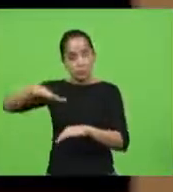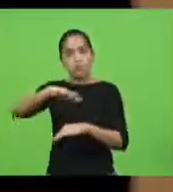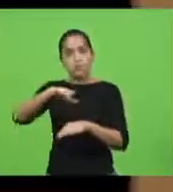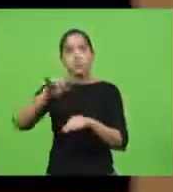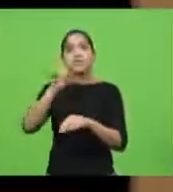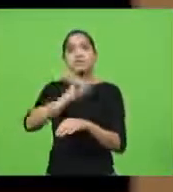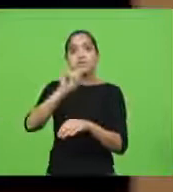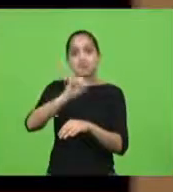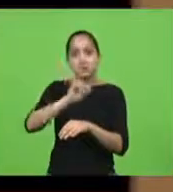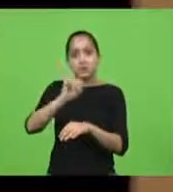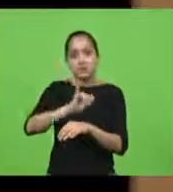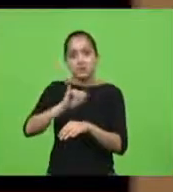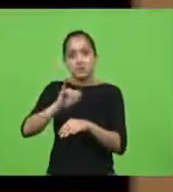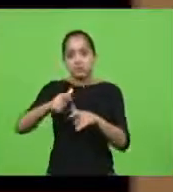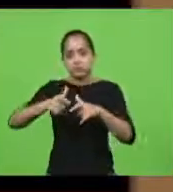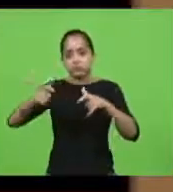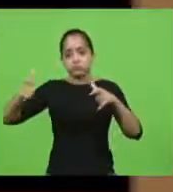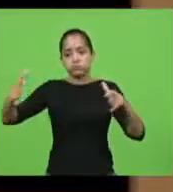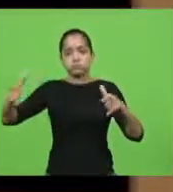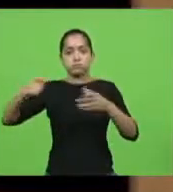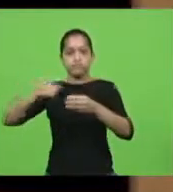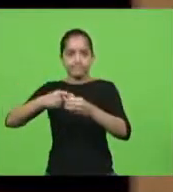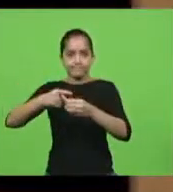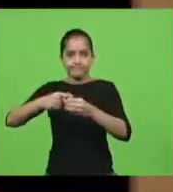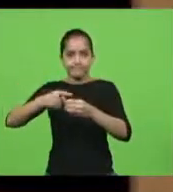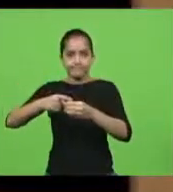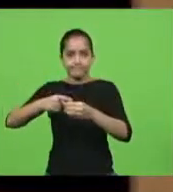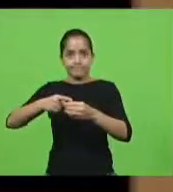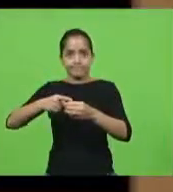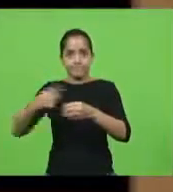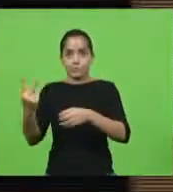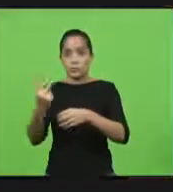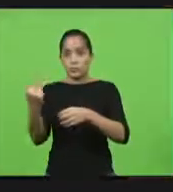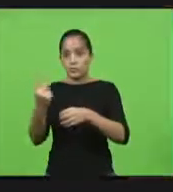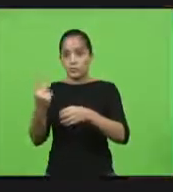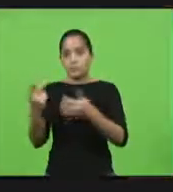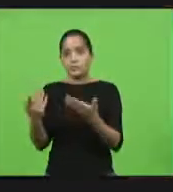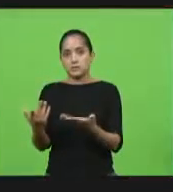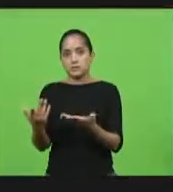cidades grandes e toda a região ainda. Né?